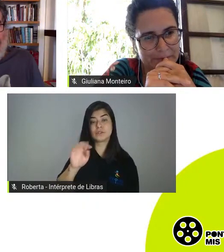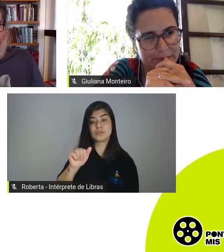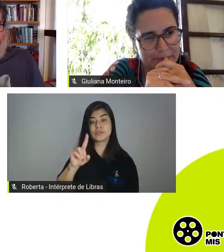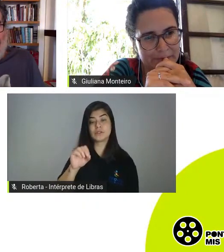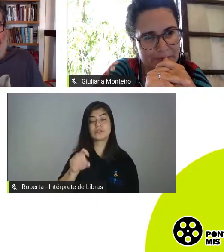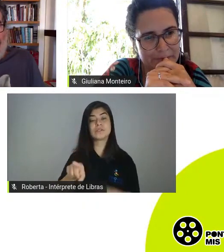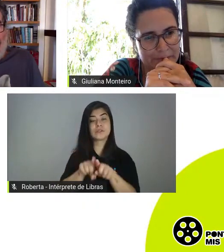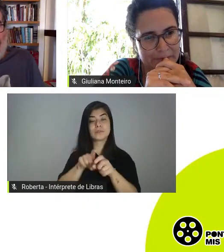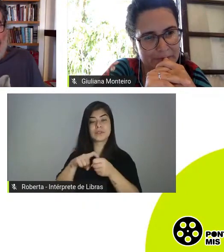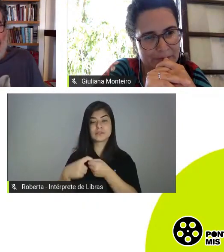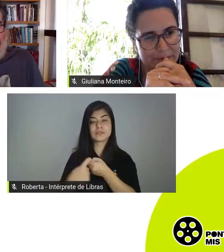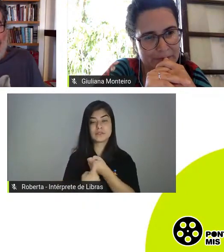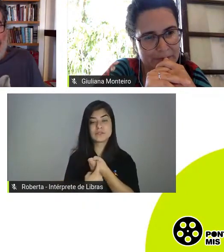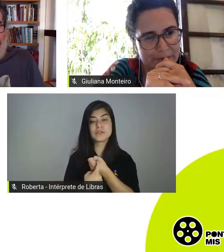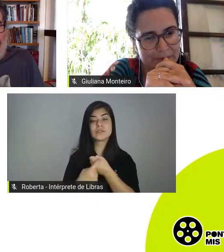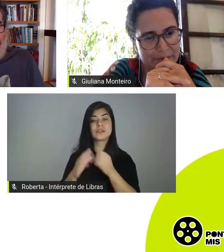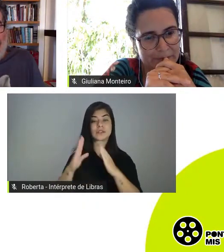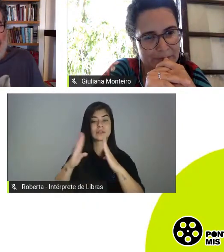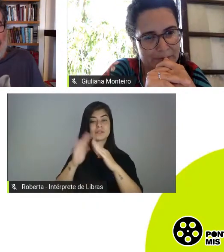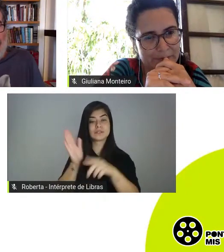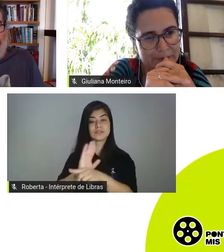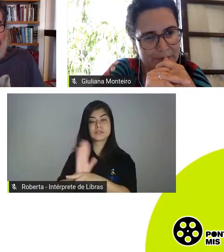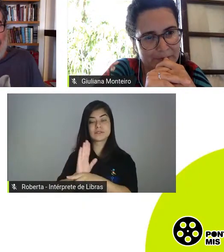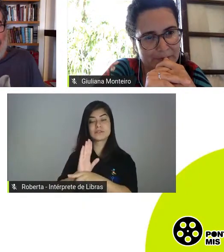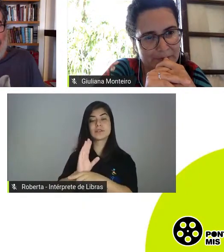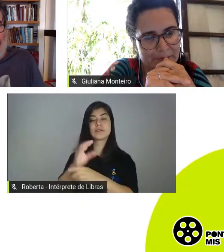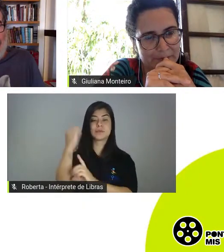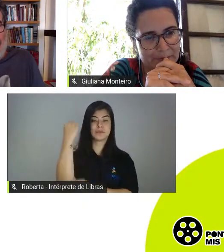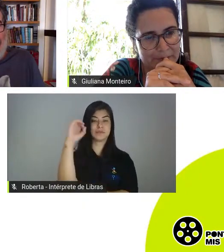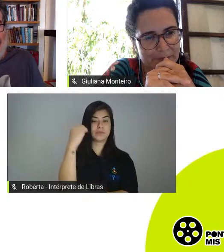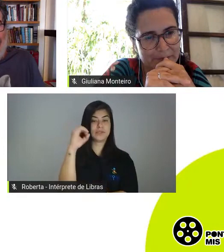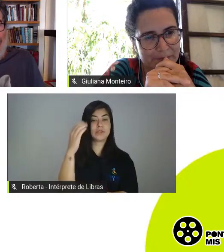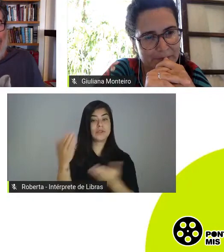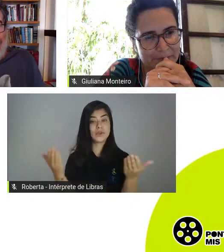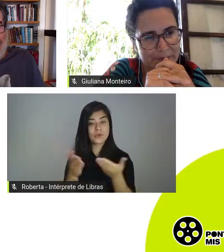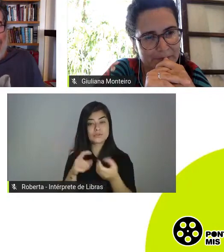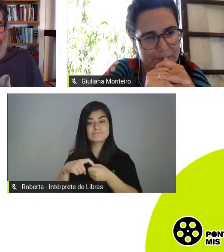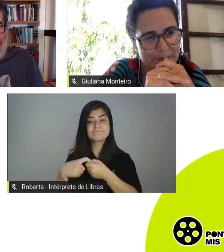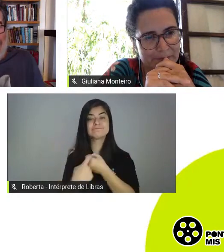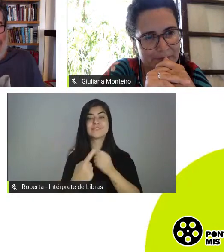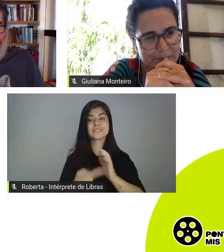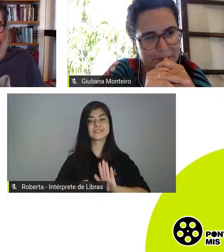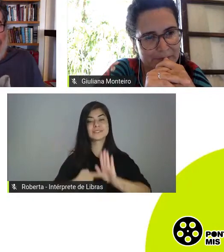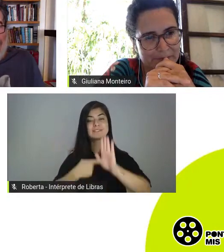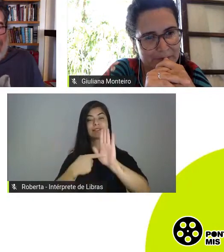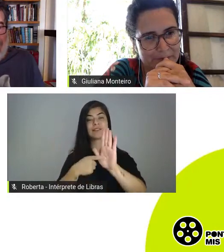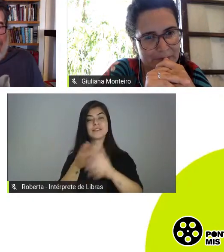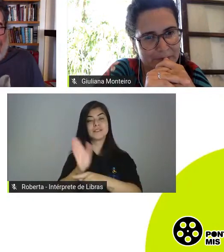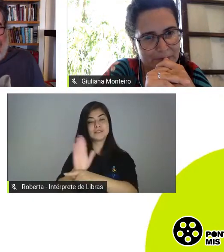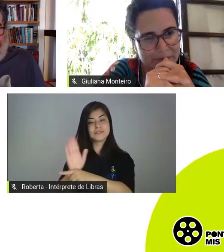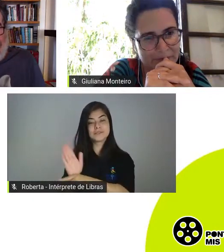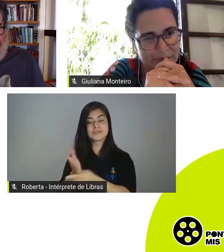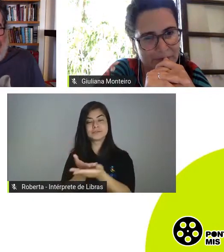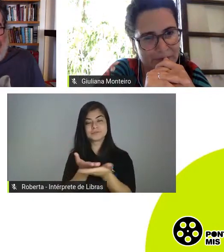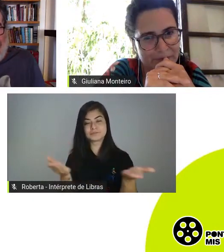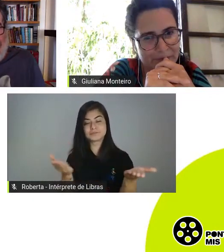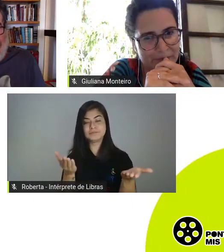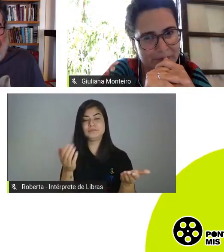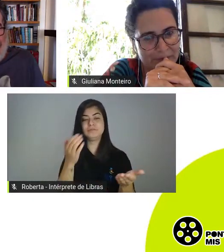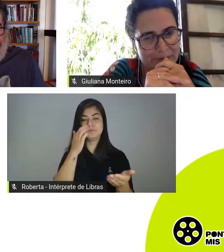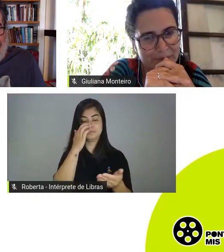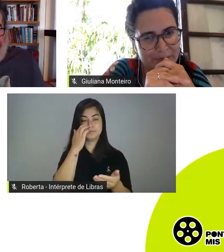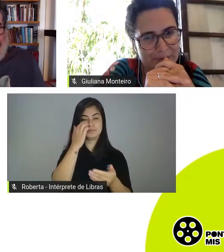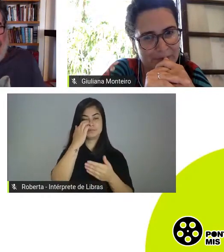de Porto Alegre, que fez essa parceria maravilhosa com a gente hoje, para a gente poder exibir este filme aí para vocês. Então,